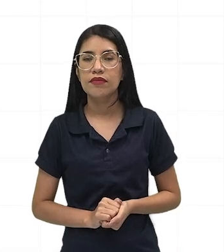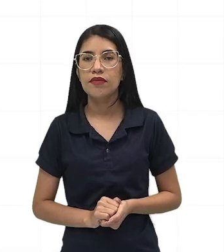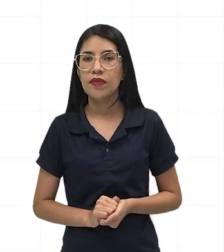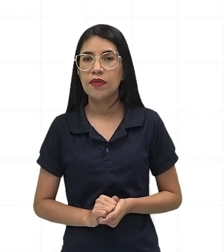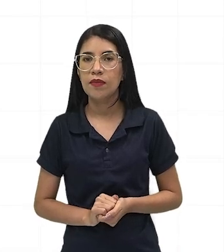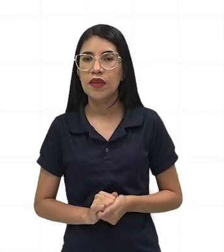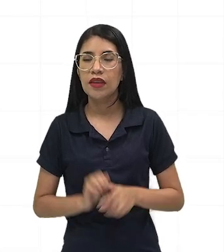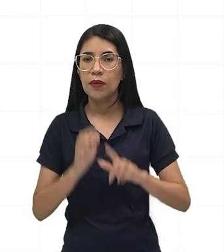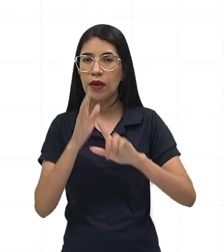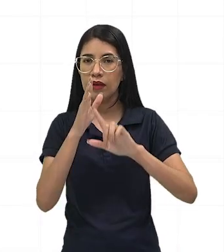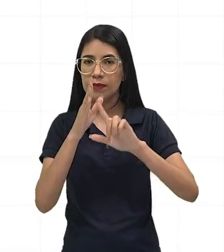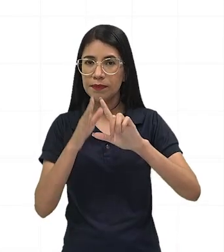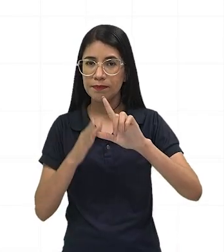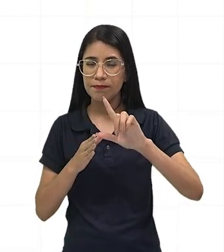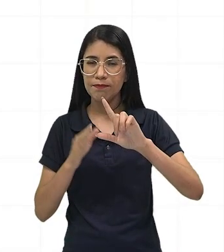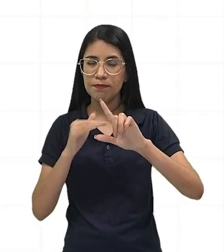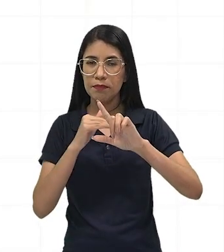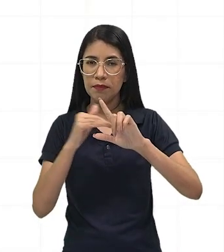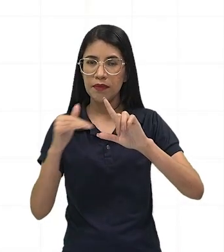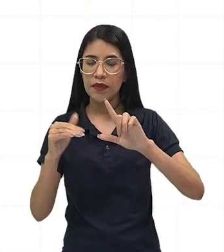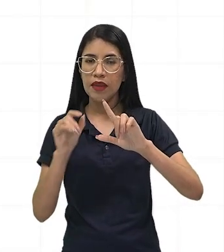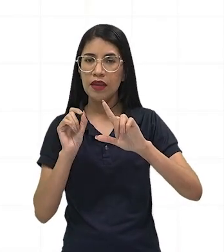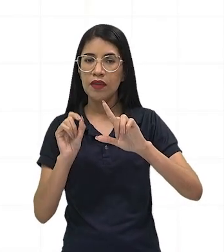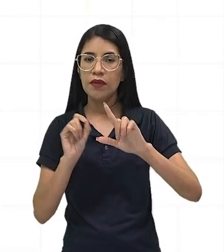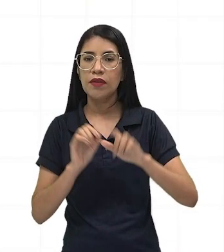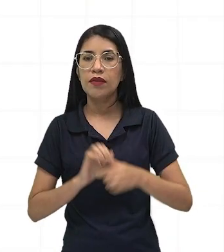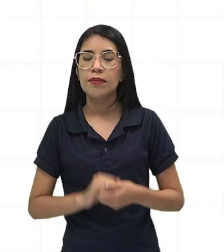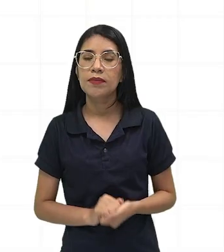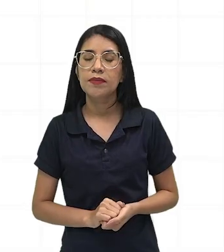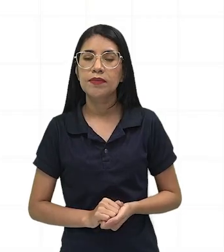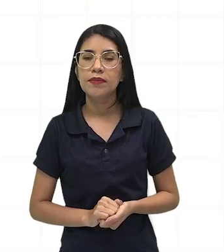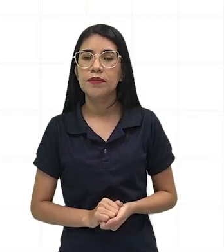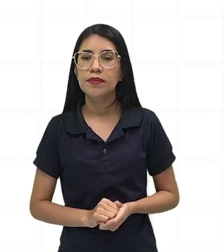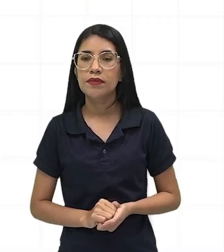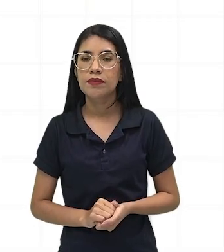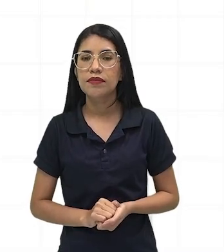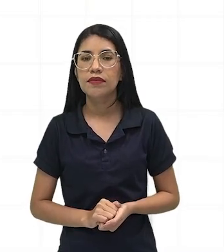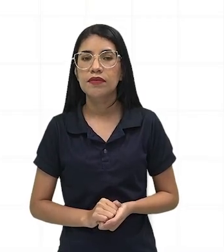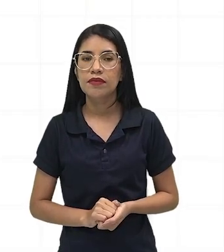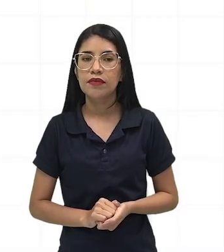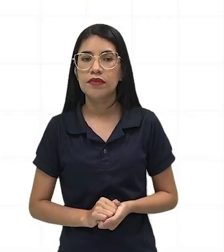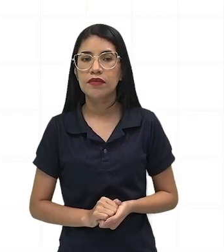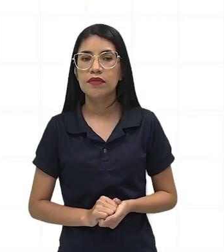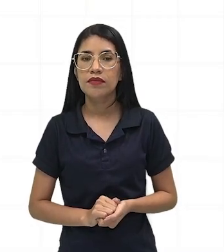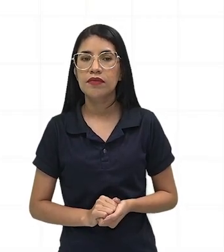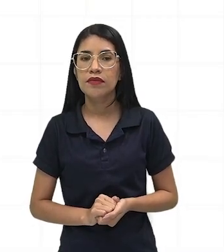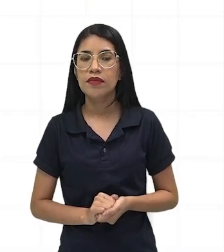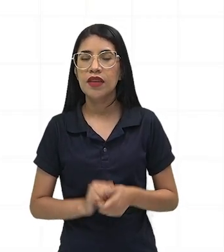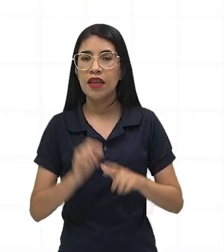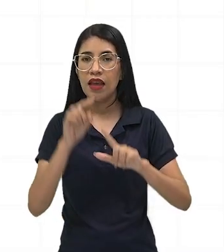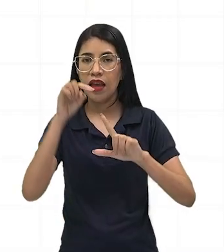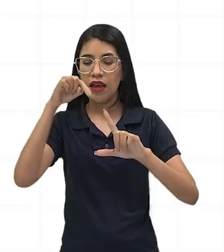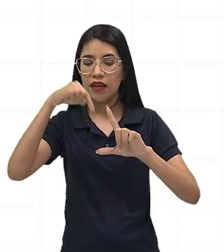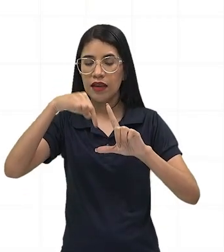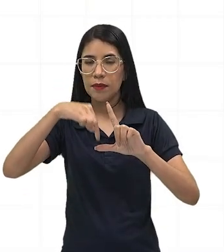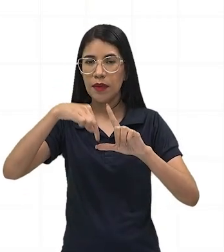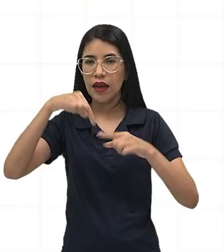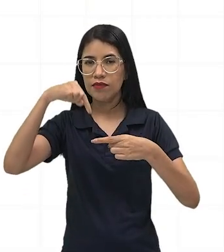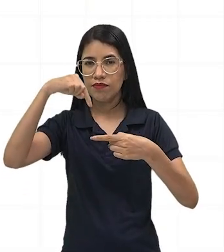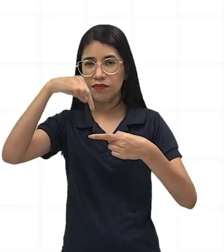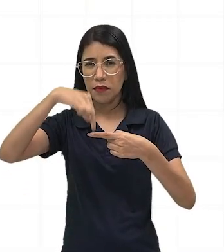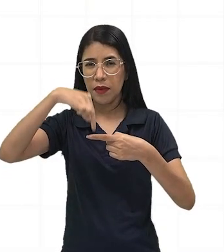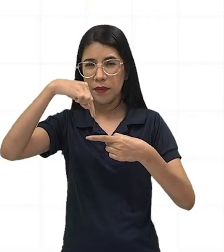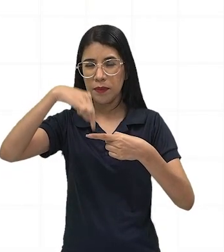Mediatriz. A mediatriz de um segmento de reta é a reta perpendicular